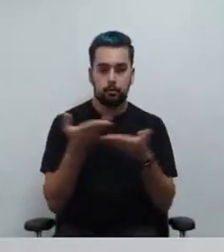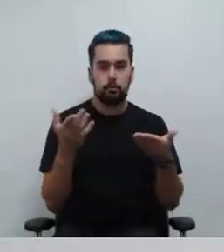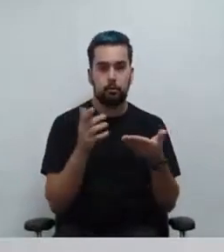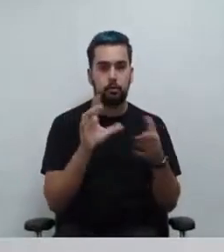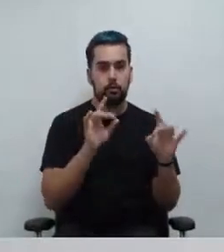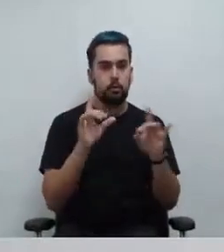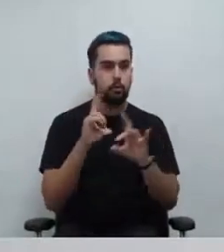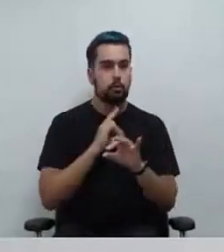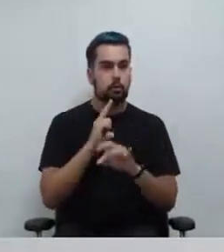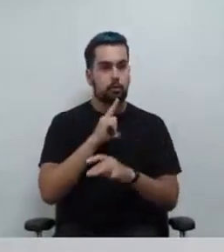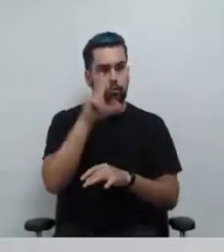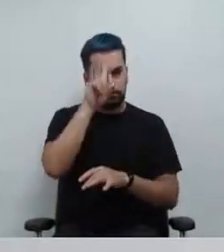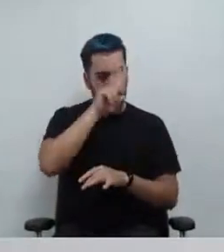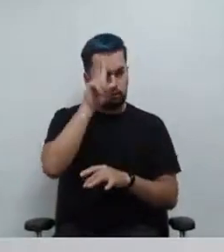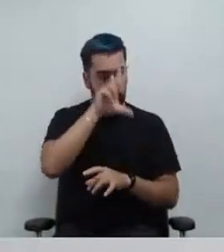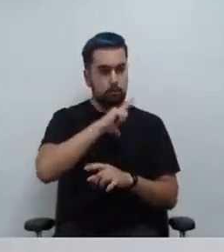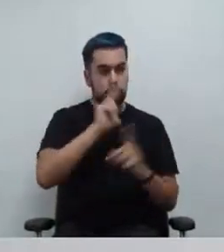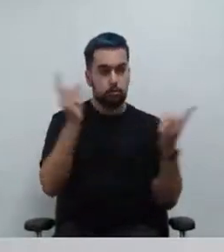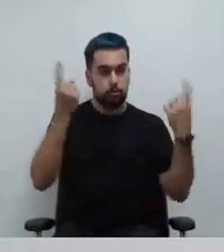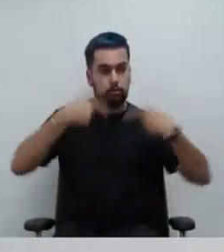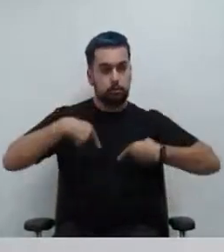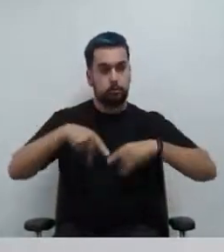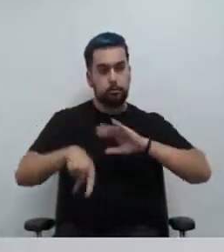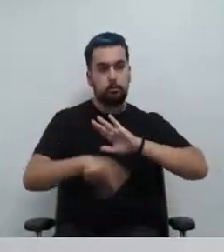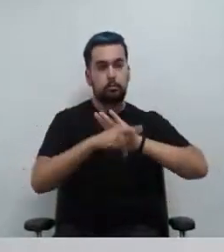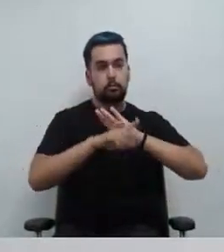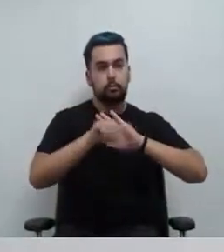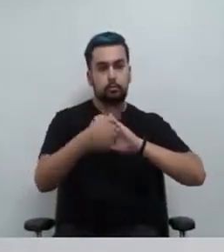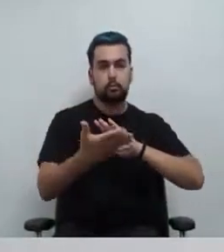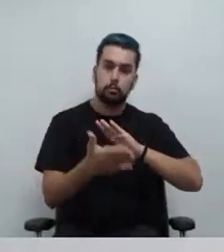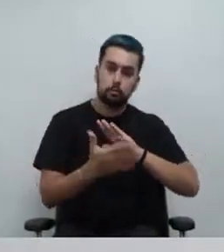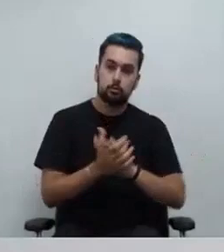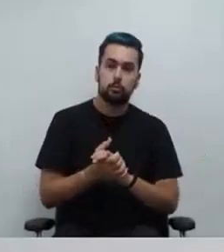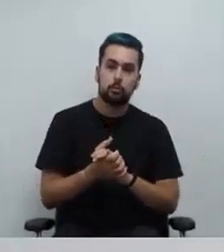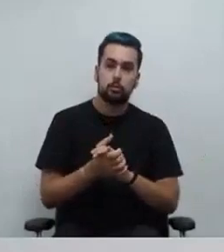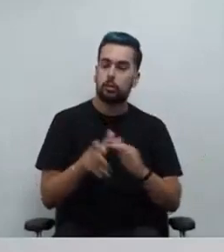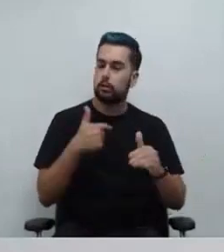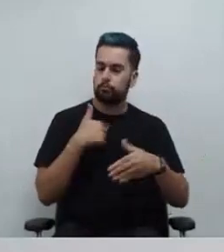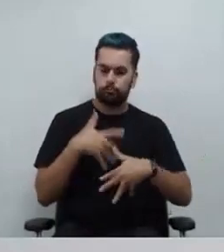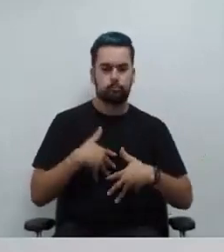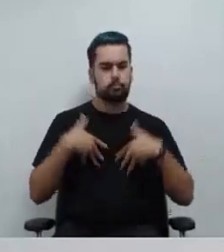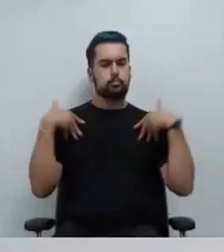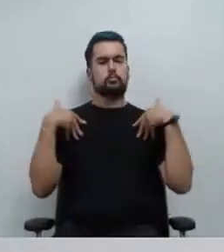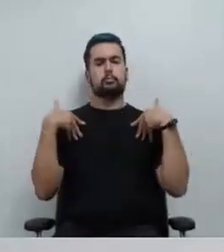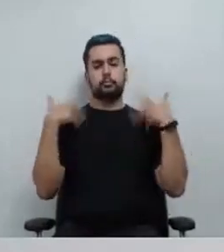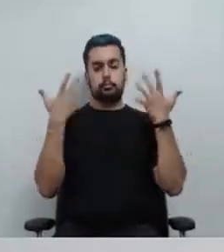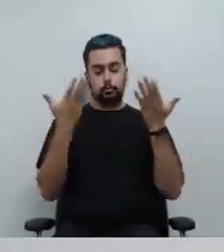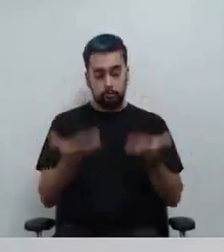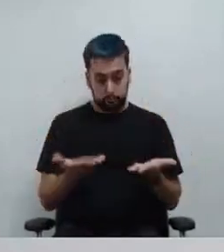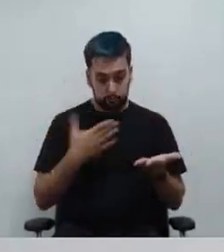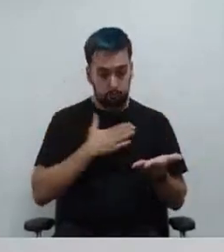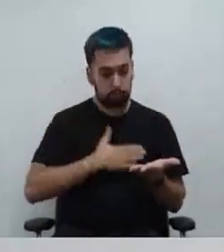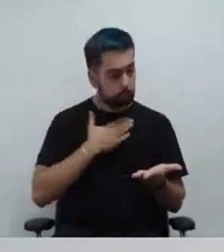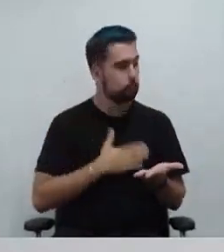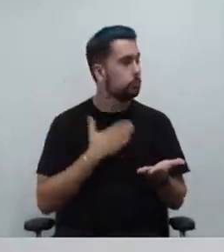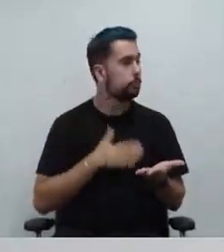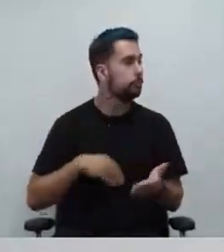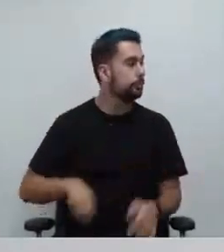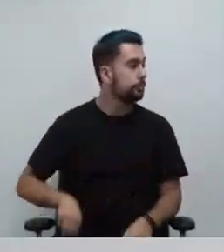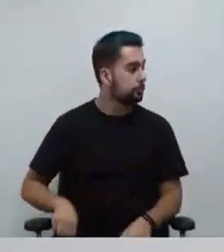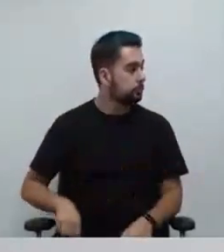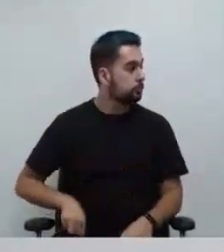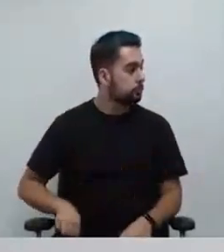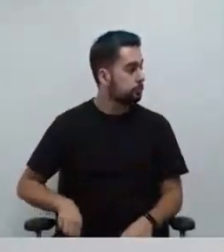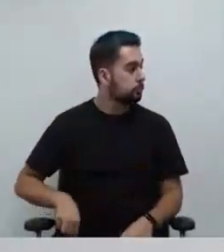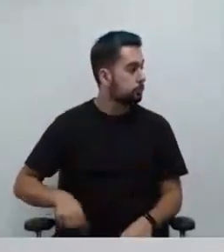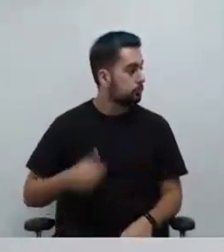sua história, né, tem o seu desafio próprio, todos devem estar aí muito satisfeitos. Mas eu quero estender aqui